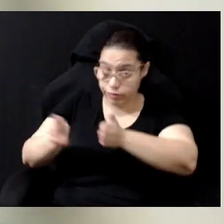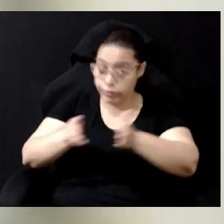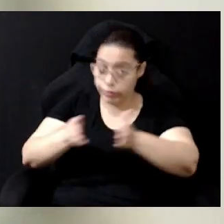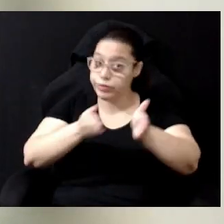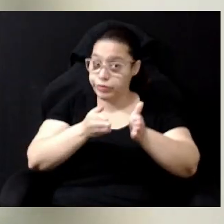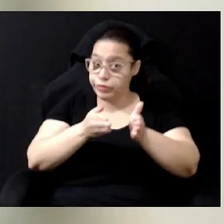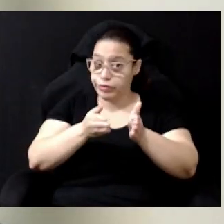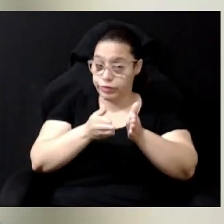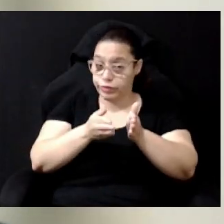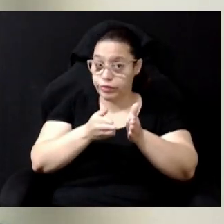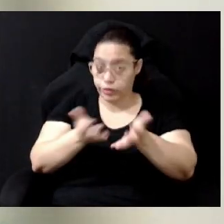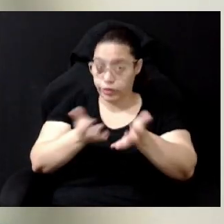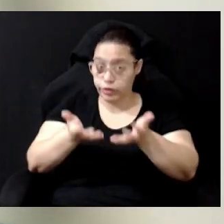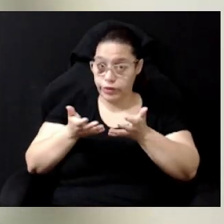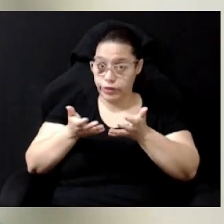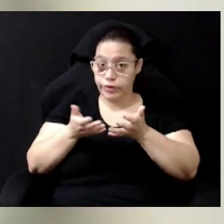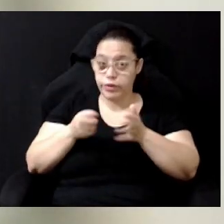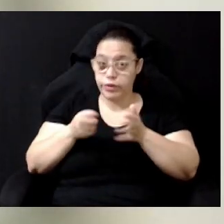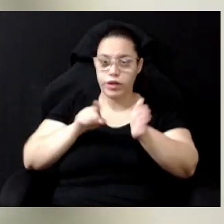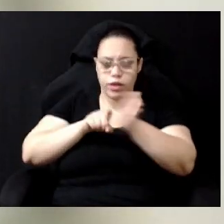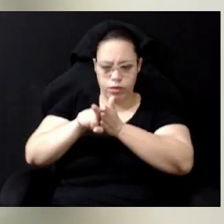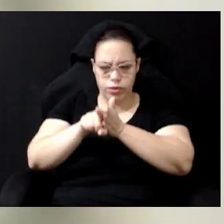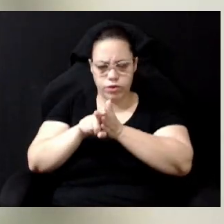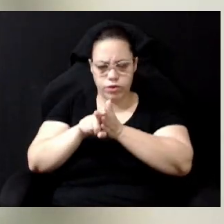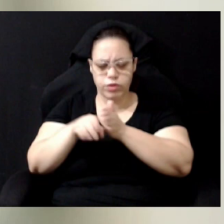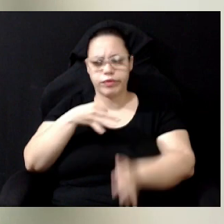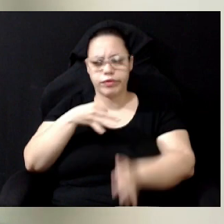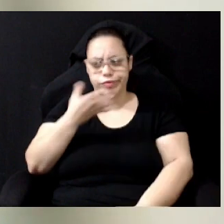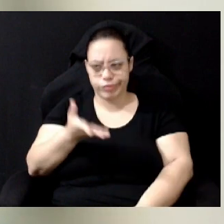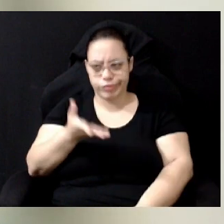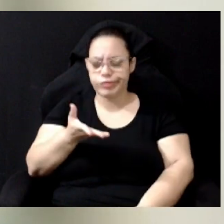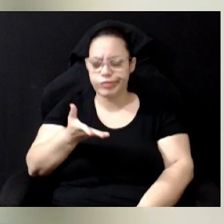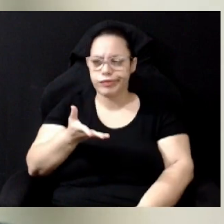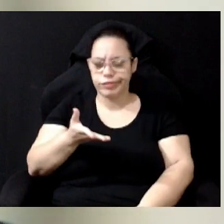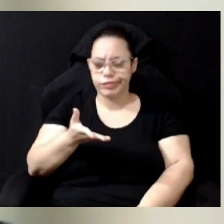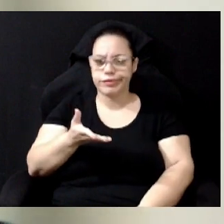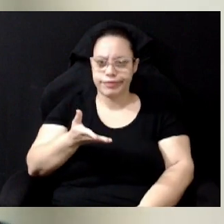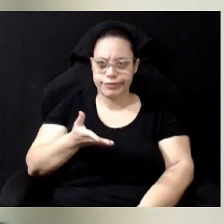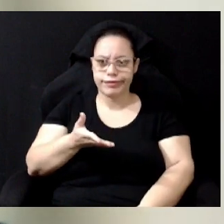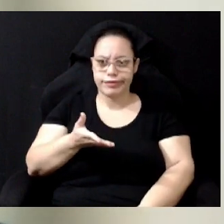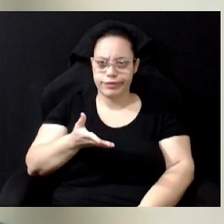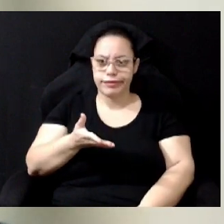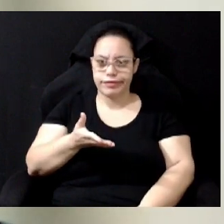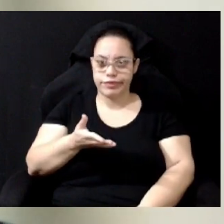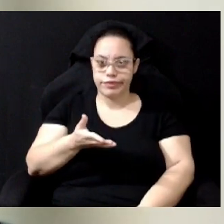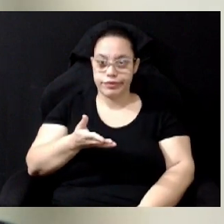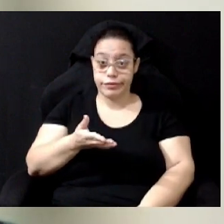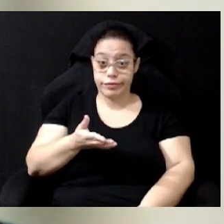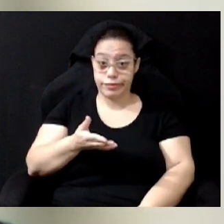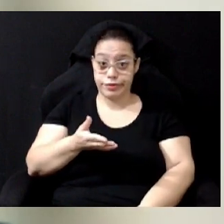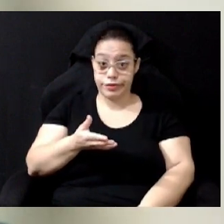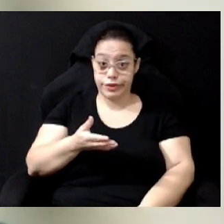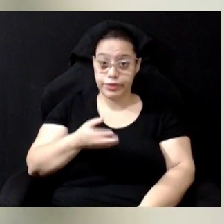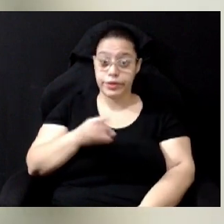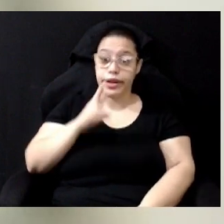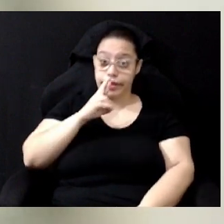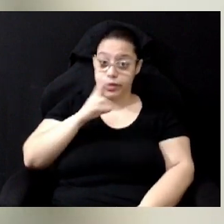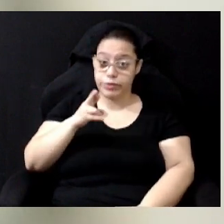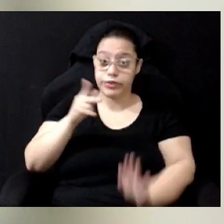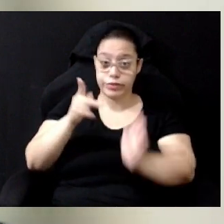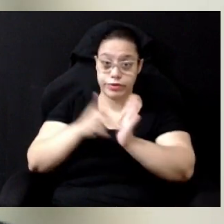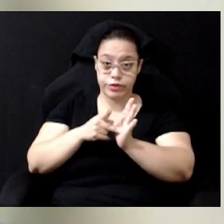direcionar, né, para quem essa pergunta, esse questionamento pode ser a quem estaria